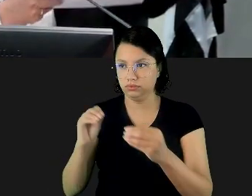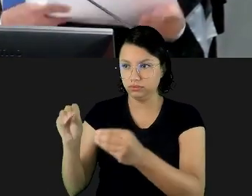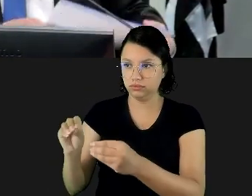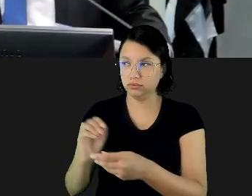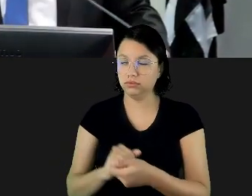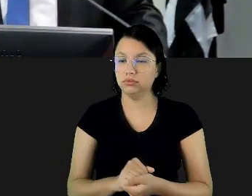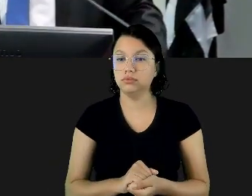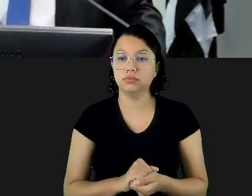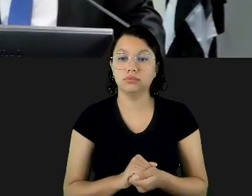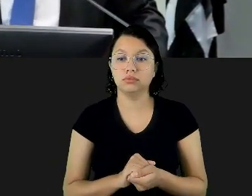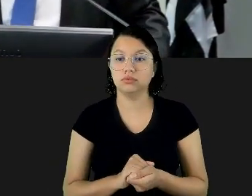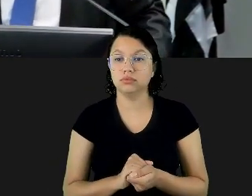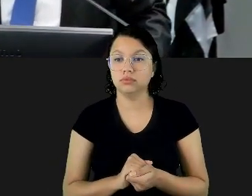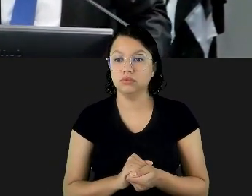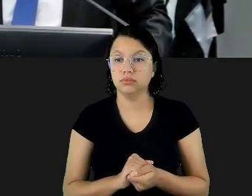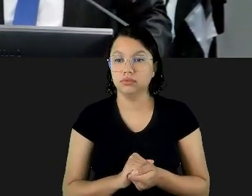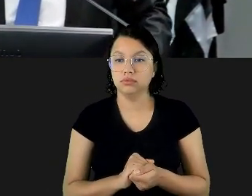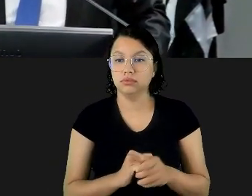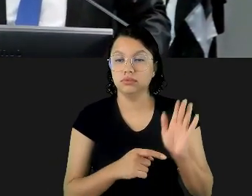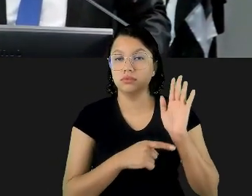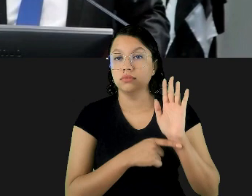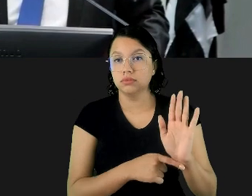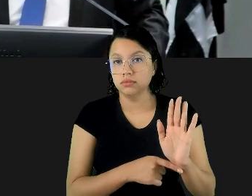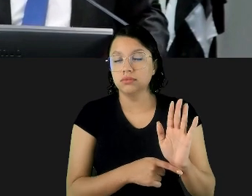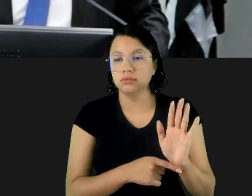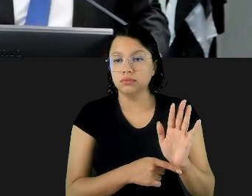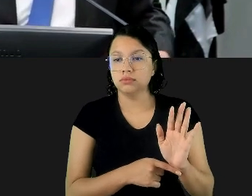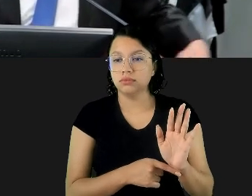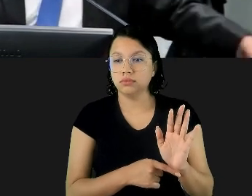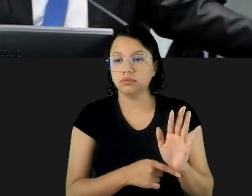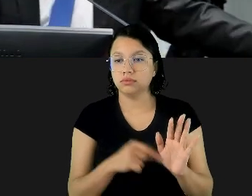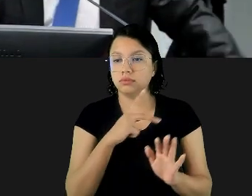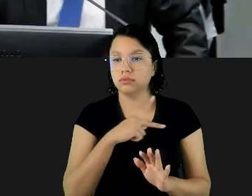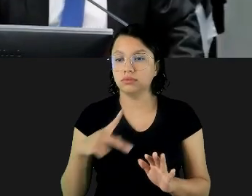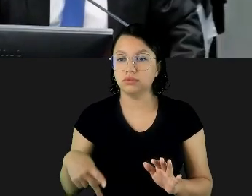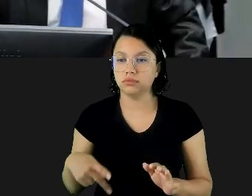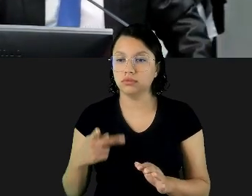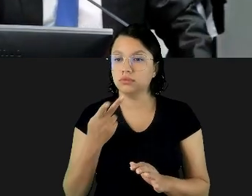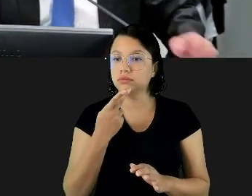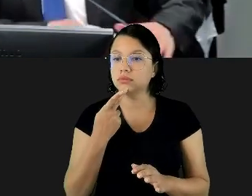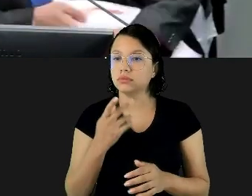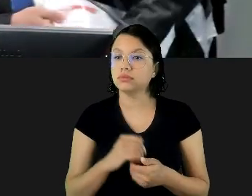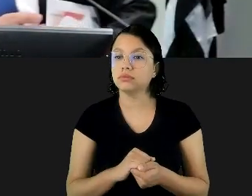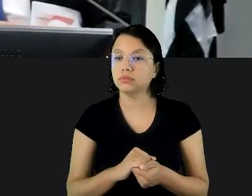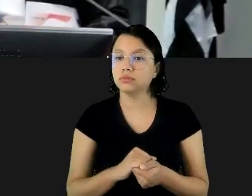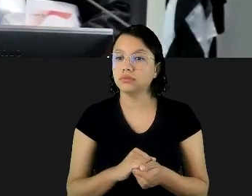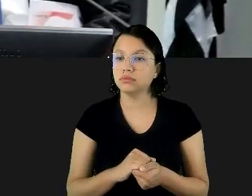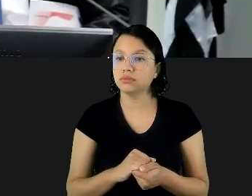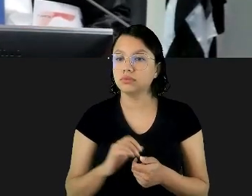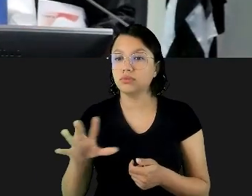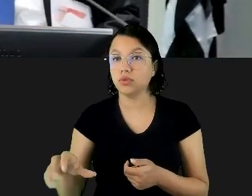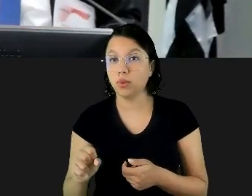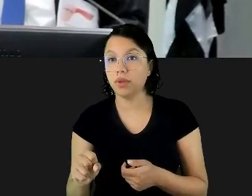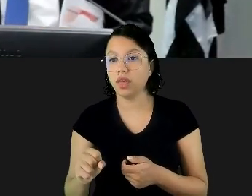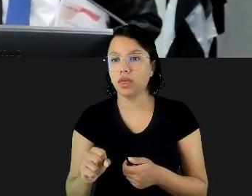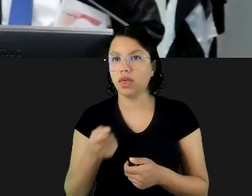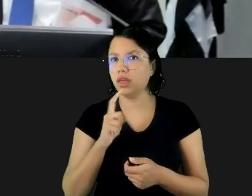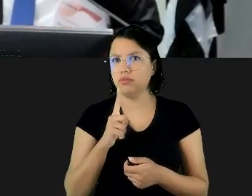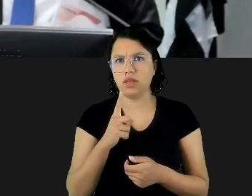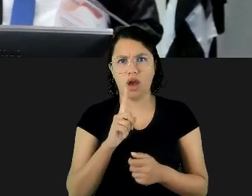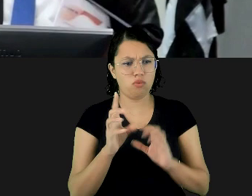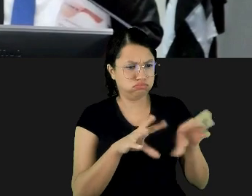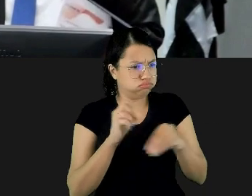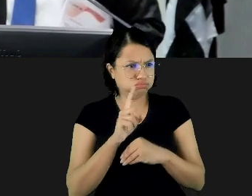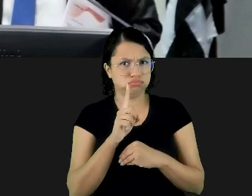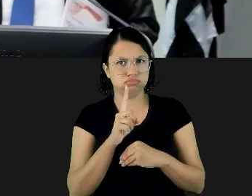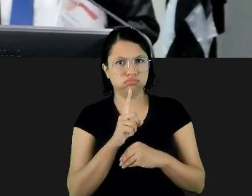Aí o ajudante de ordens do presidente falava para pegar a palestra, ele não deixava. Isso me marcou,